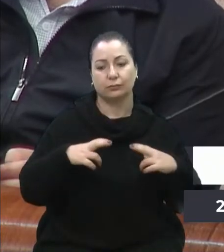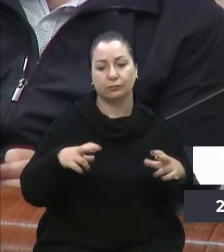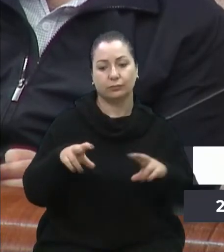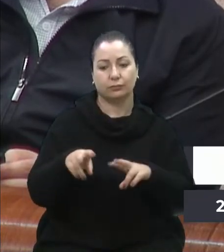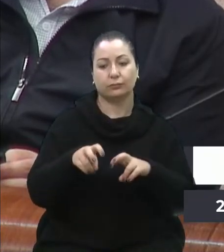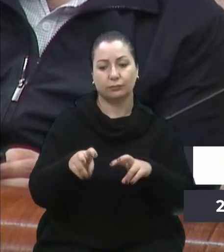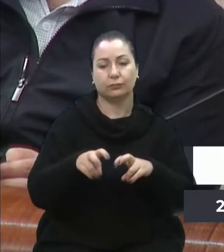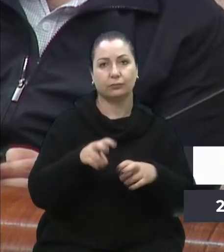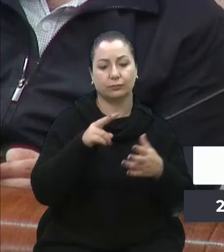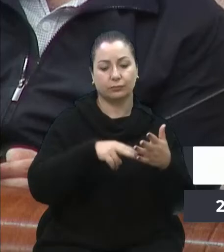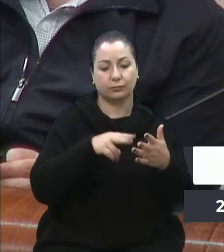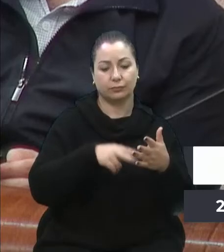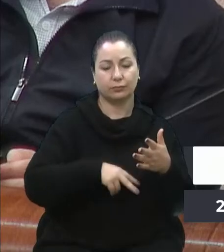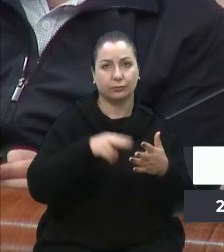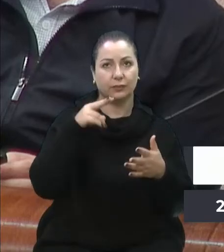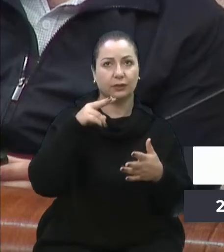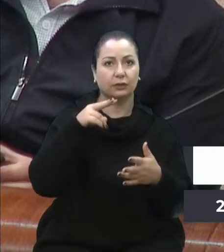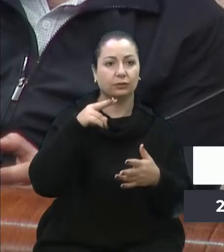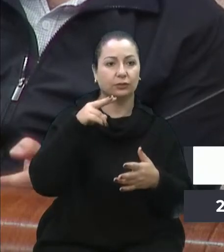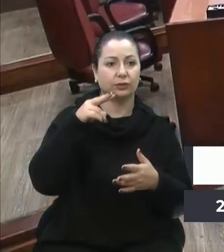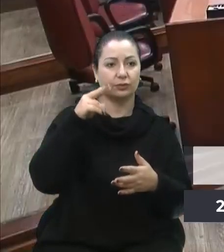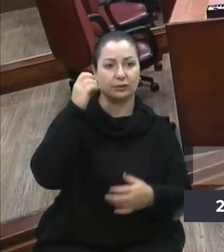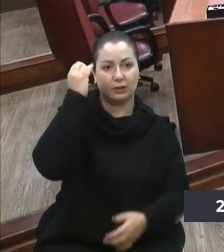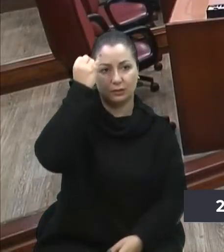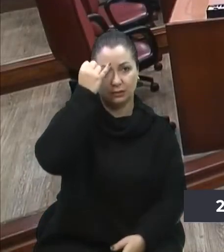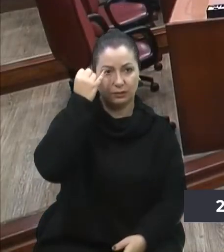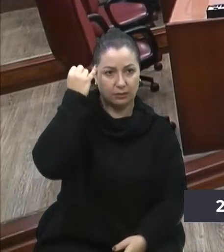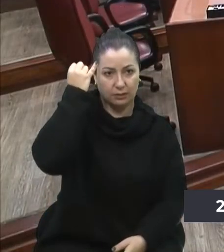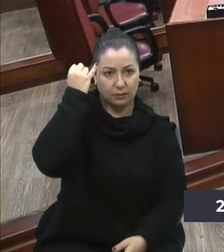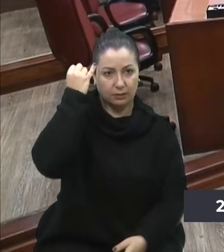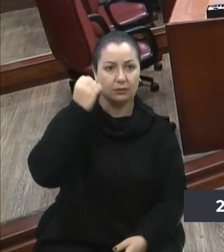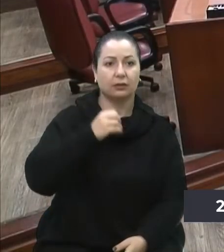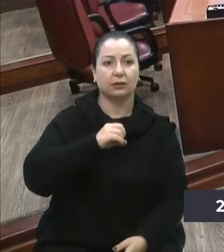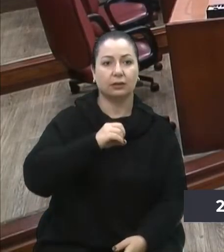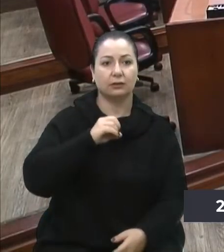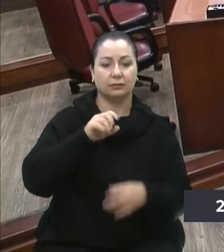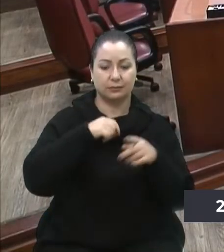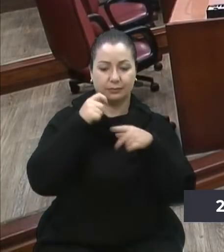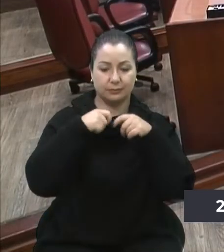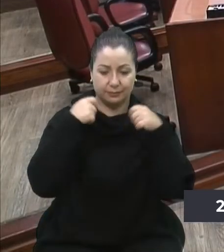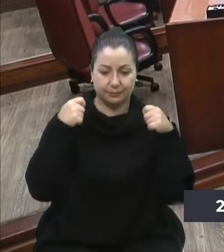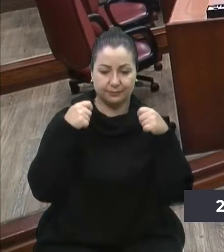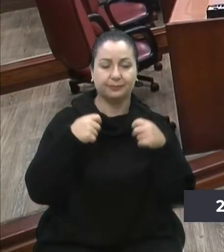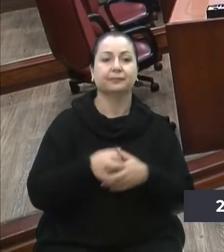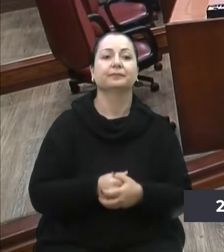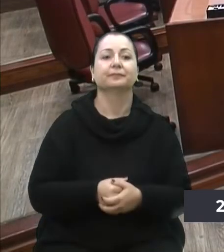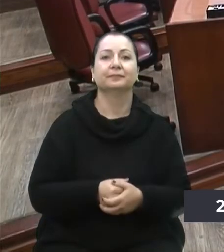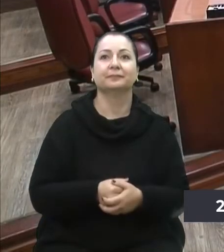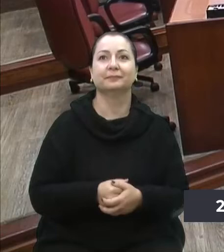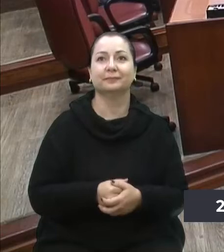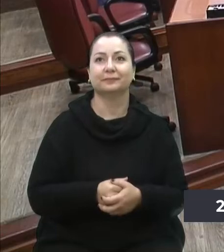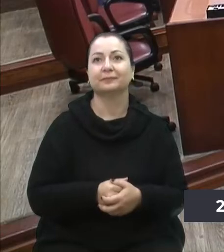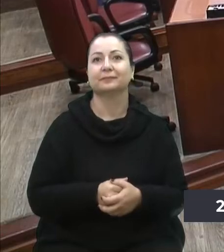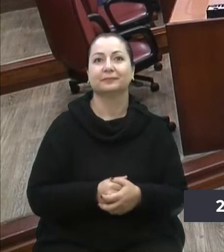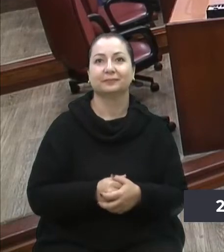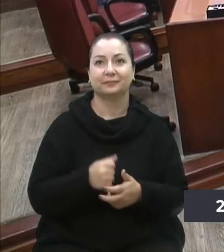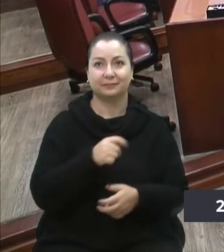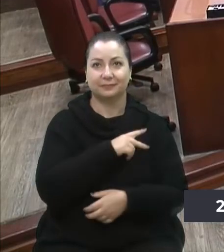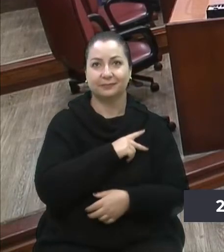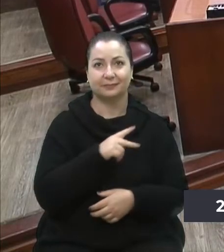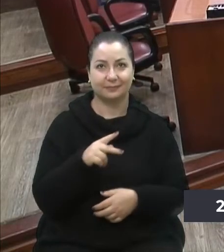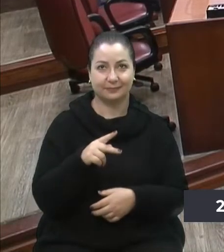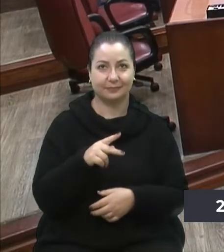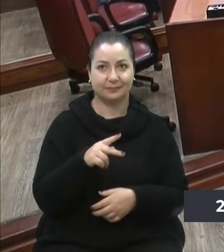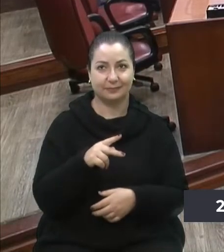vereador Daneluz. Com a palavra, o relator para a leitura do parecer. Senhora presidente, o parecer